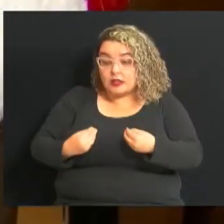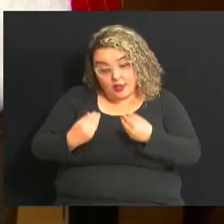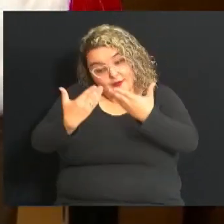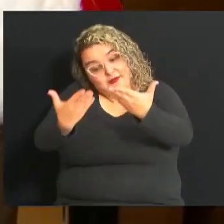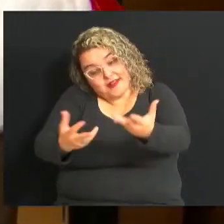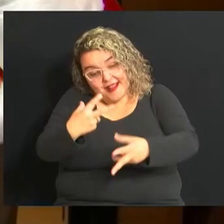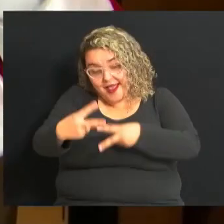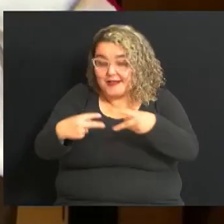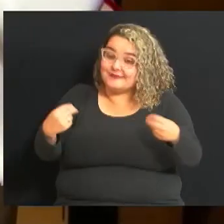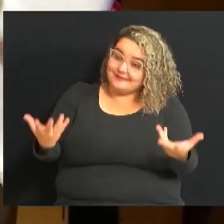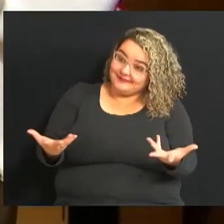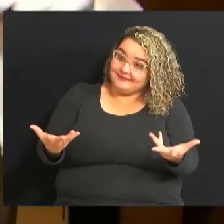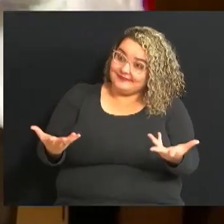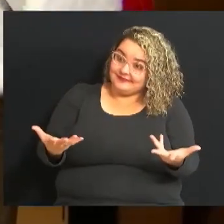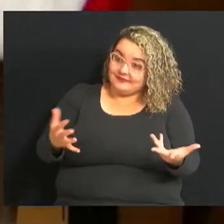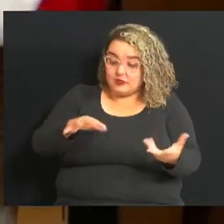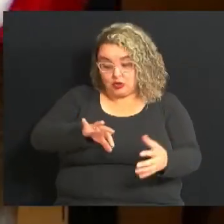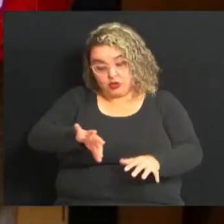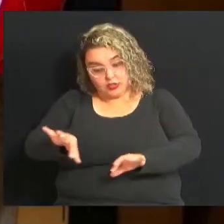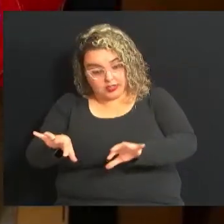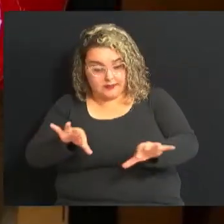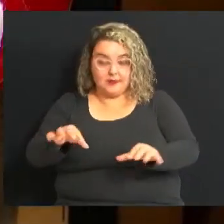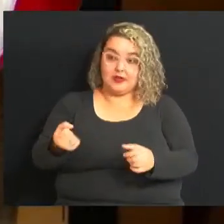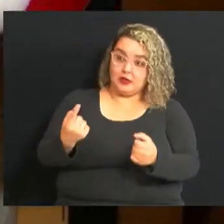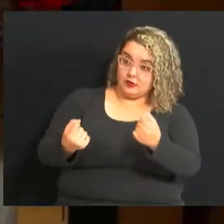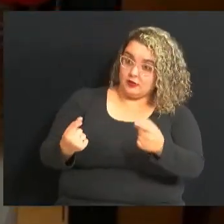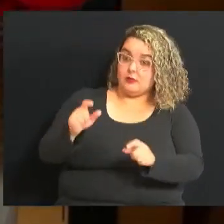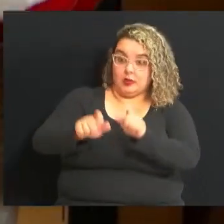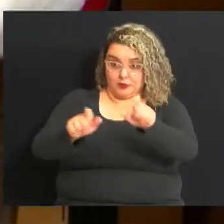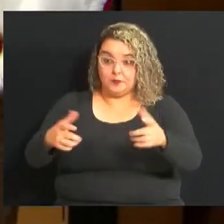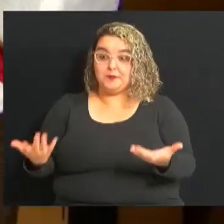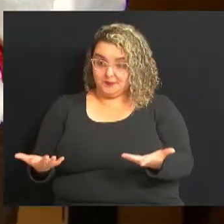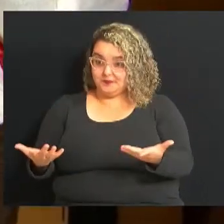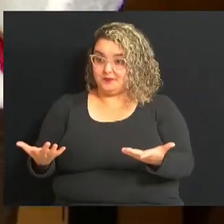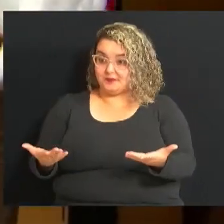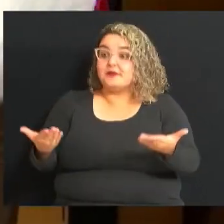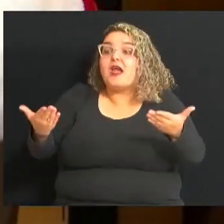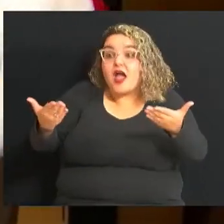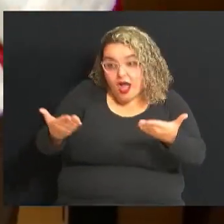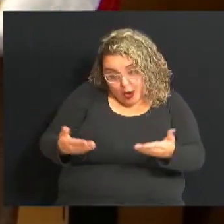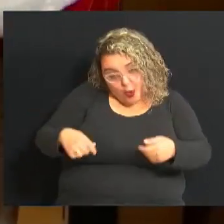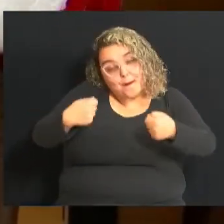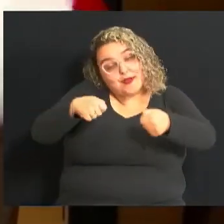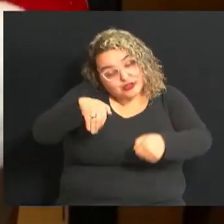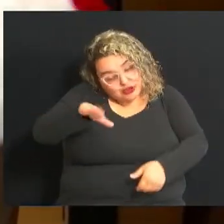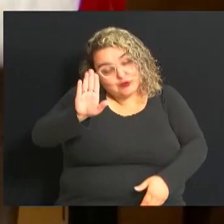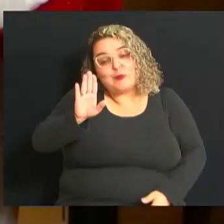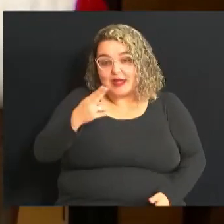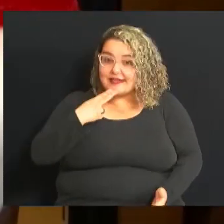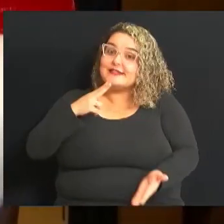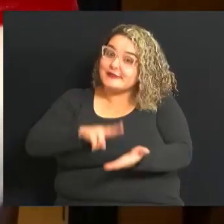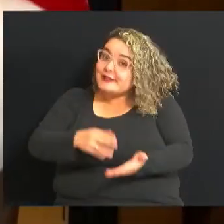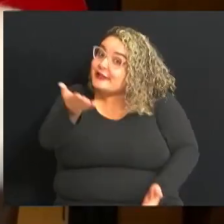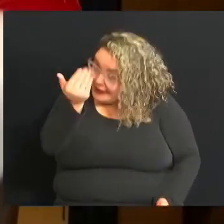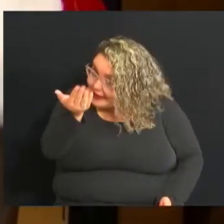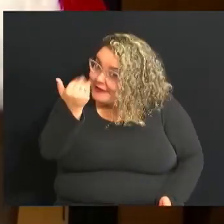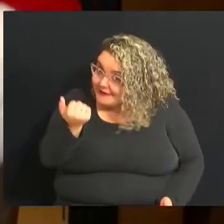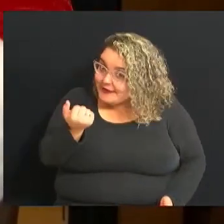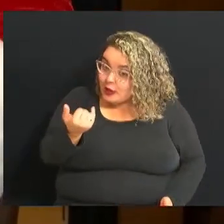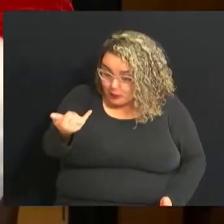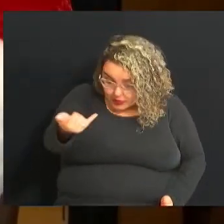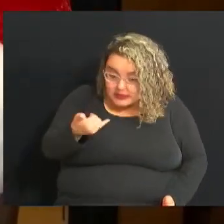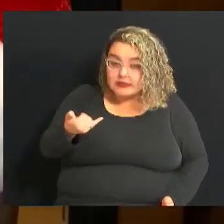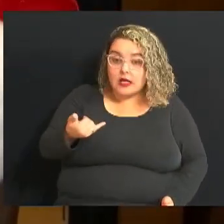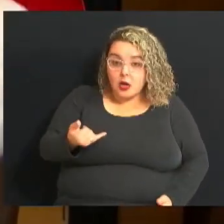presentes. Já separei alguns para algumas pessoas. Agora preciso de mais que vocês venham e me dizer aquilo